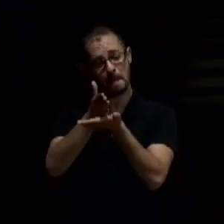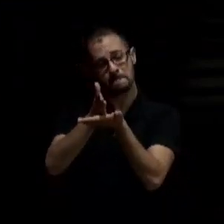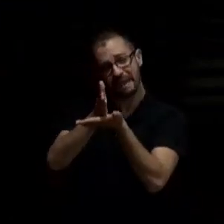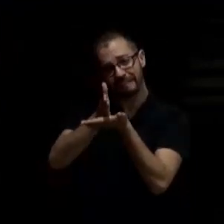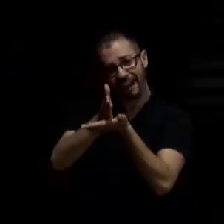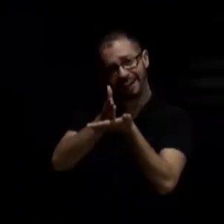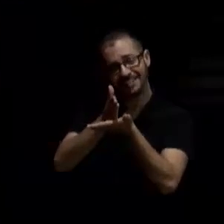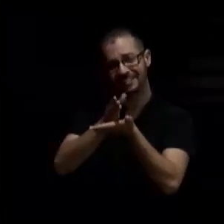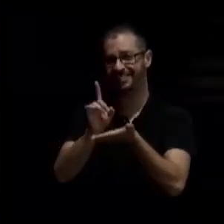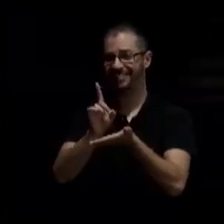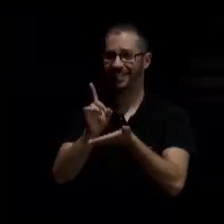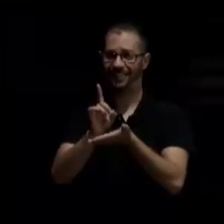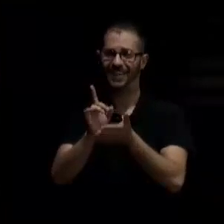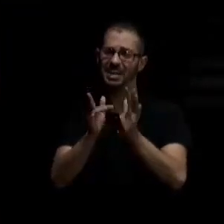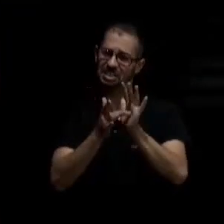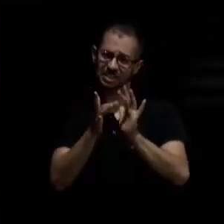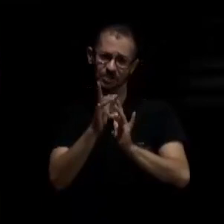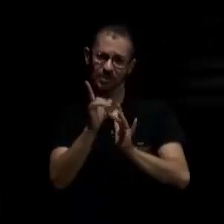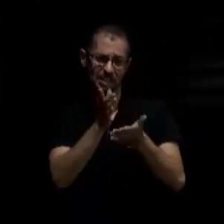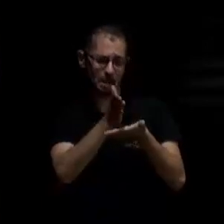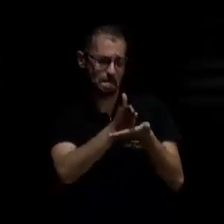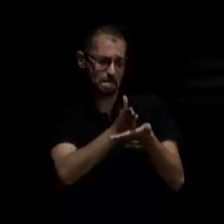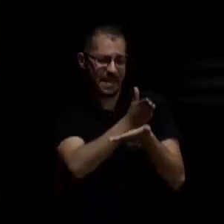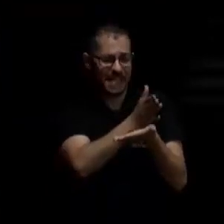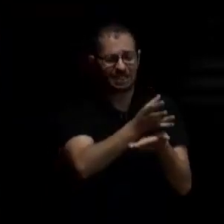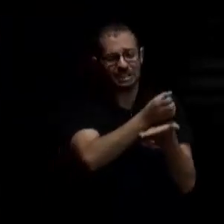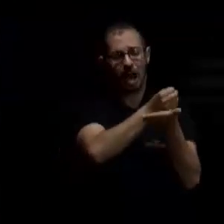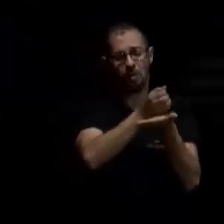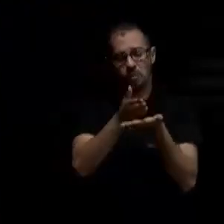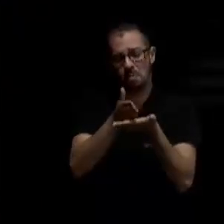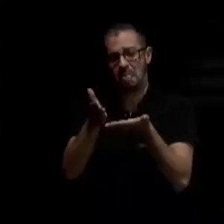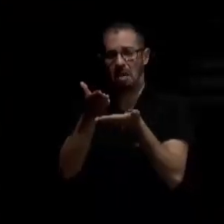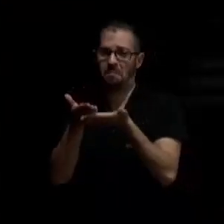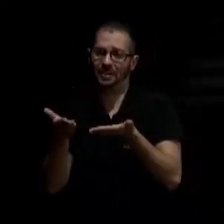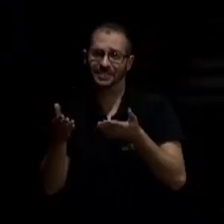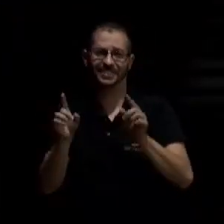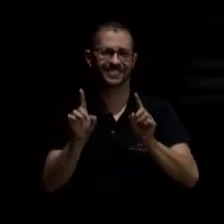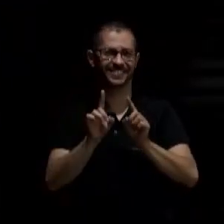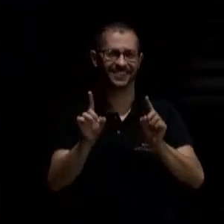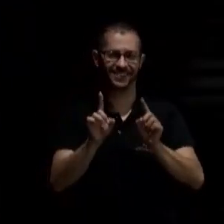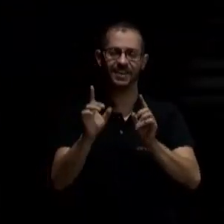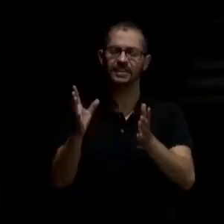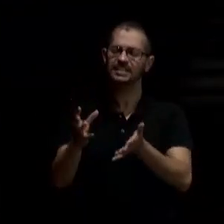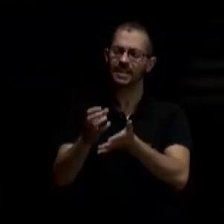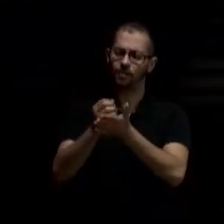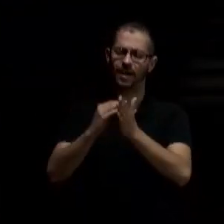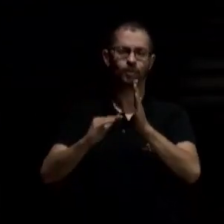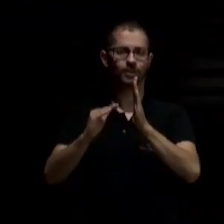Ele não deixa um pedaço salvo e outro não. Salvar totalmente os que por ele se chegam a